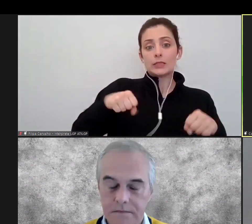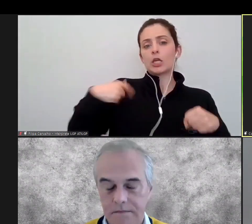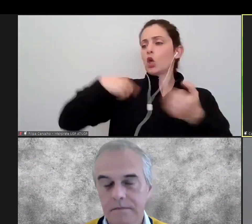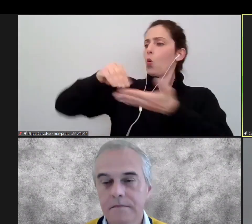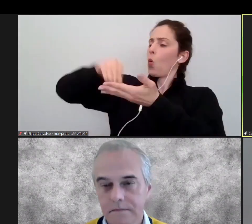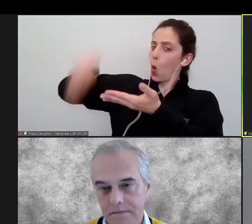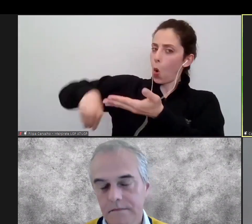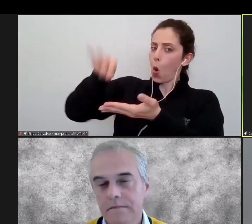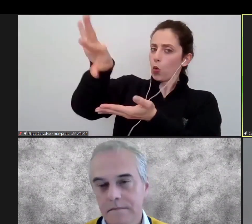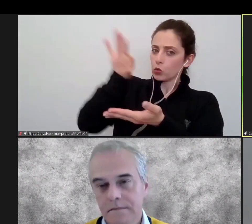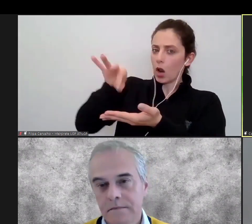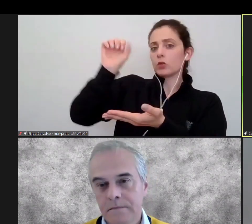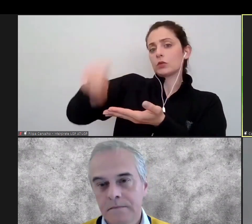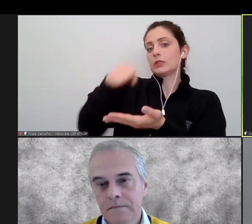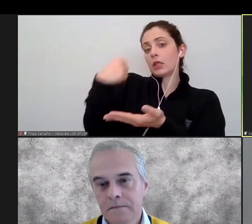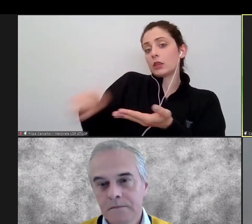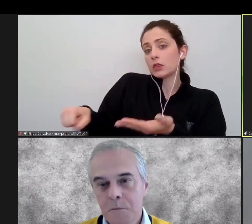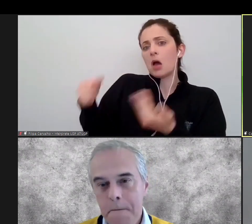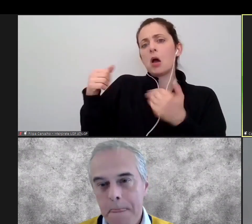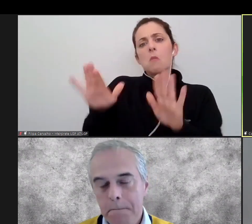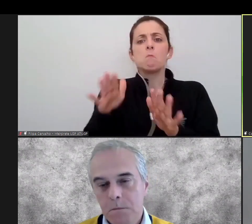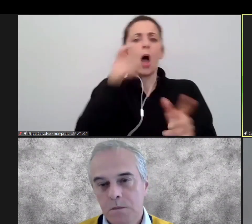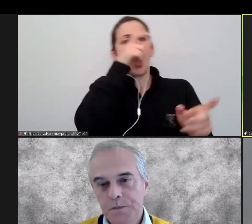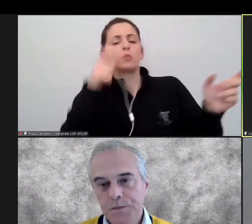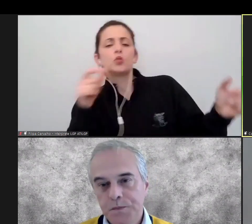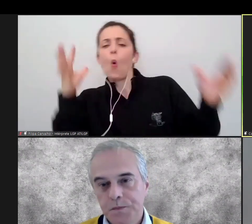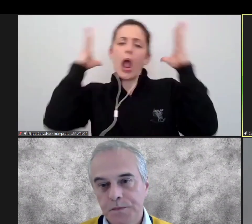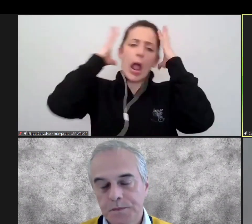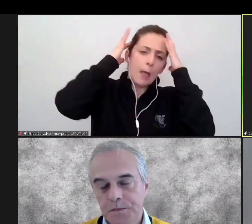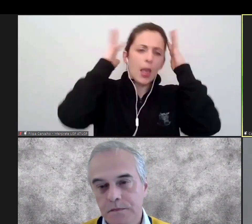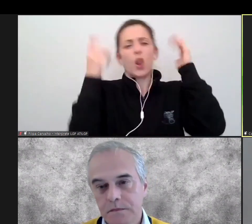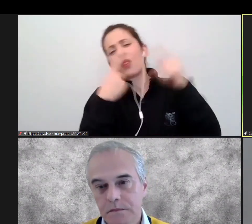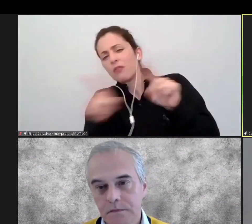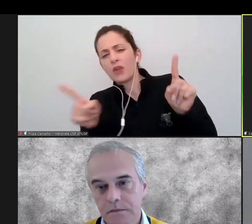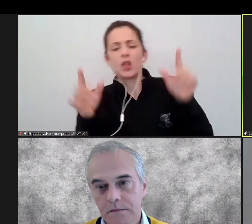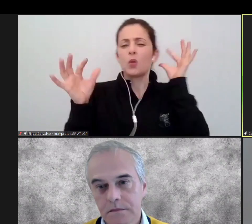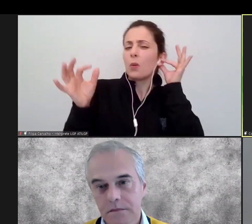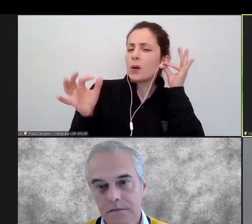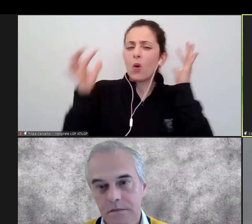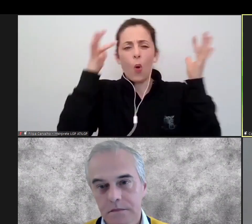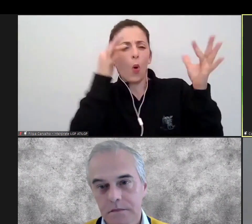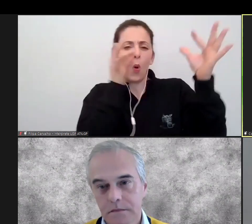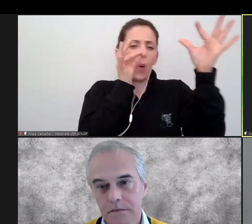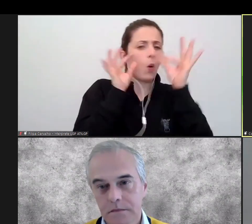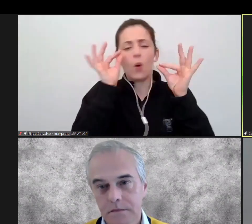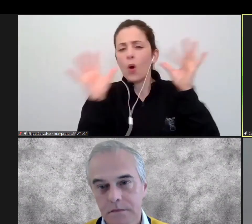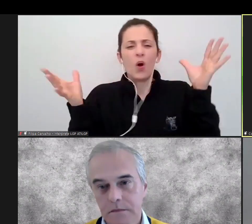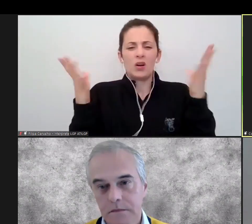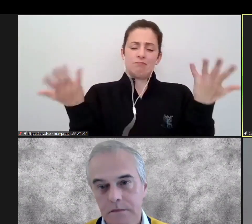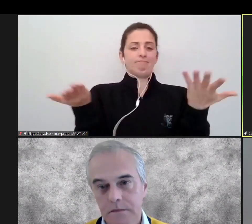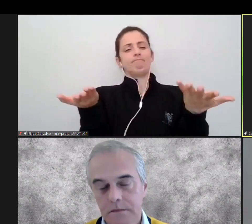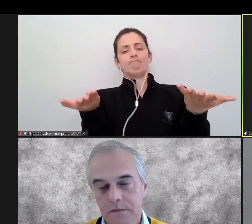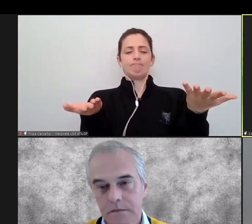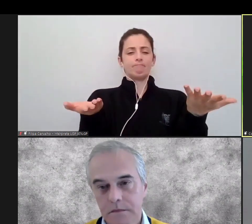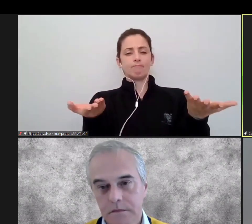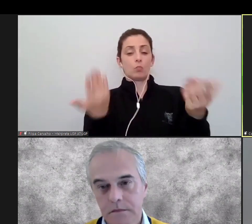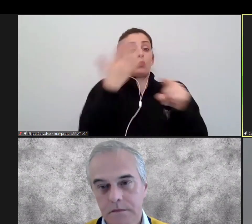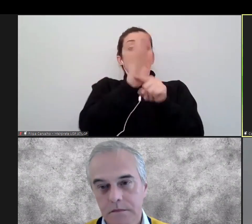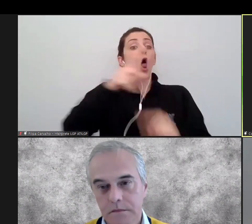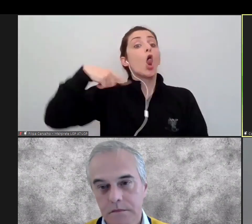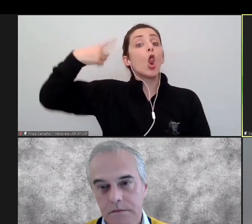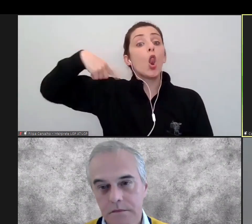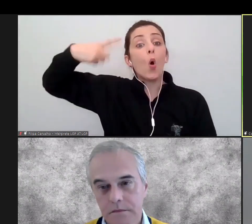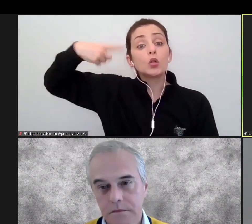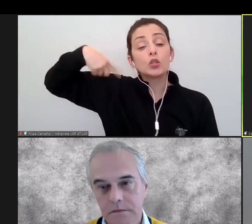Depois de uma entrevista, bem, mas esta pessoa parece-me com este cabelo, ou com um brinco, ou seja lá o que for, será? Bom, em Londres, por exemplo, nós